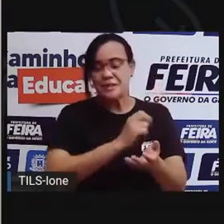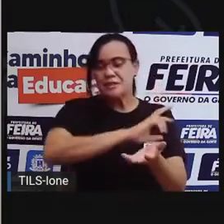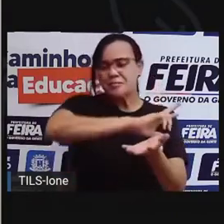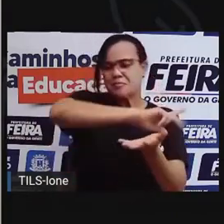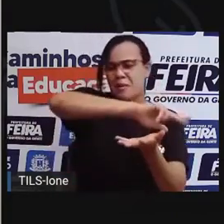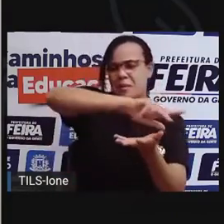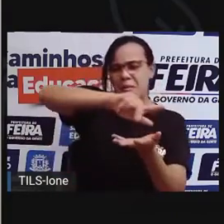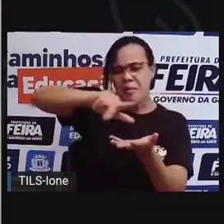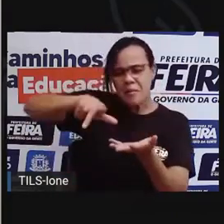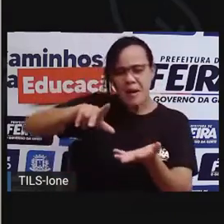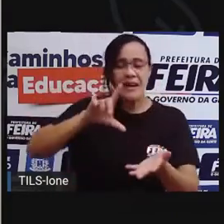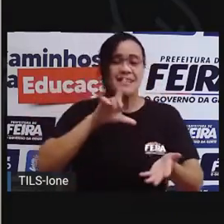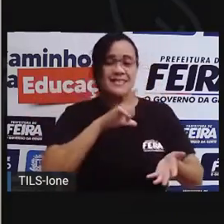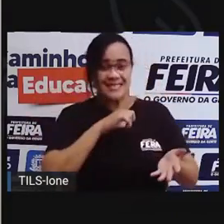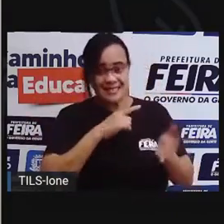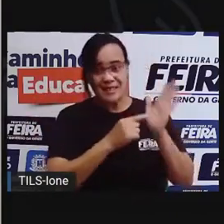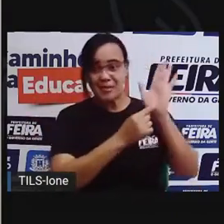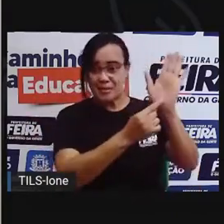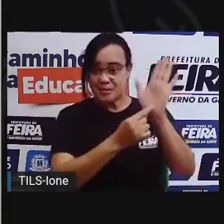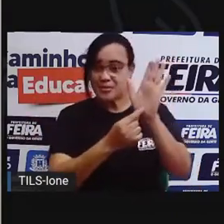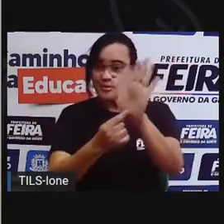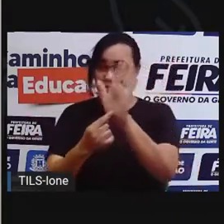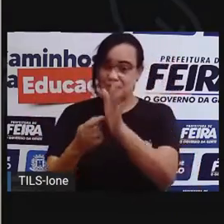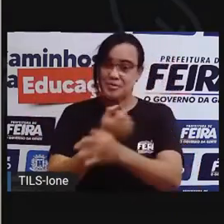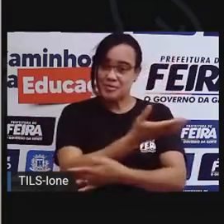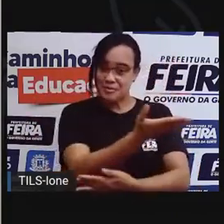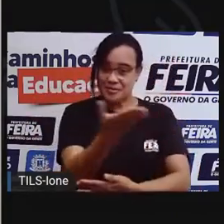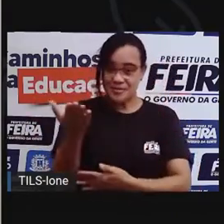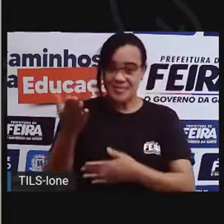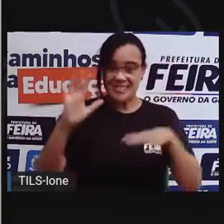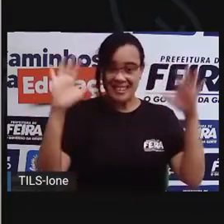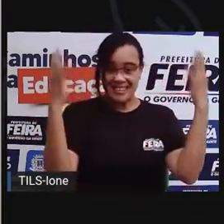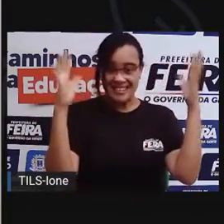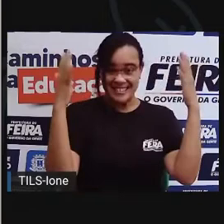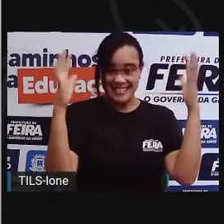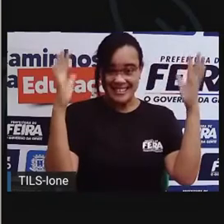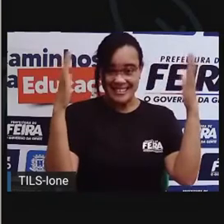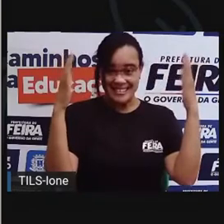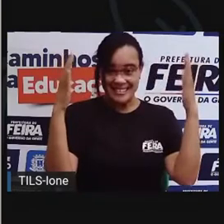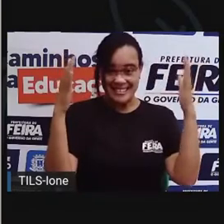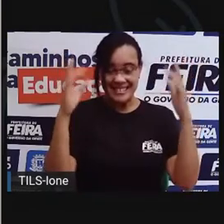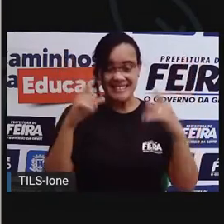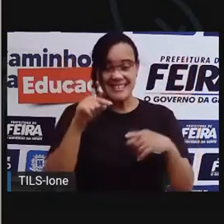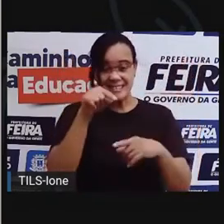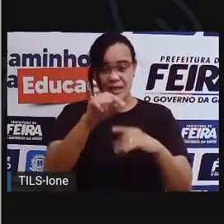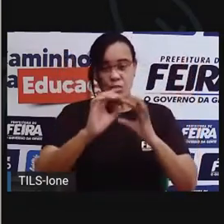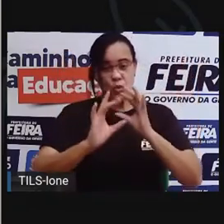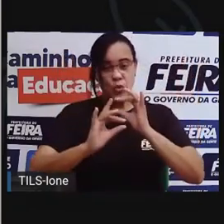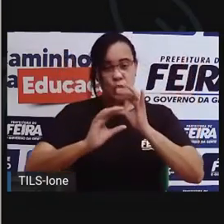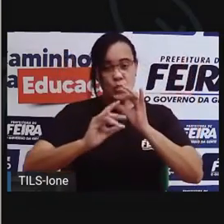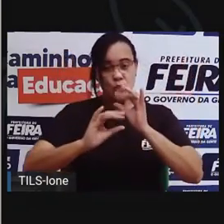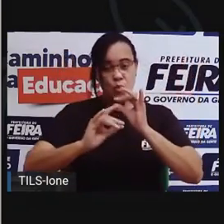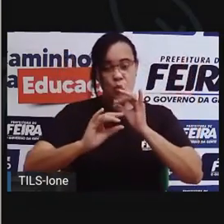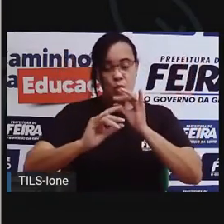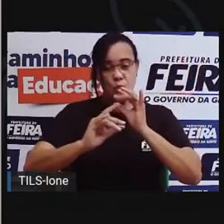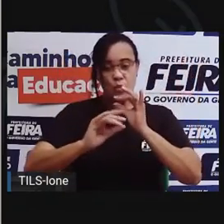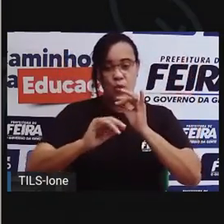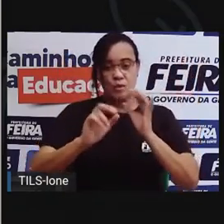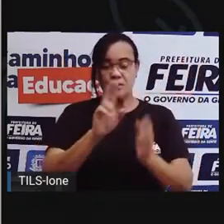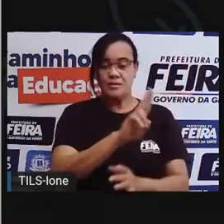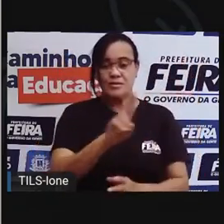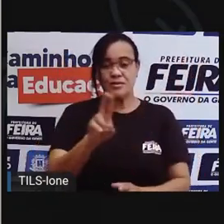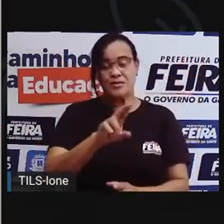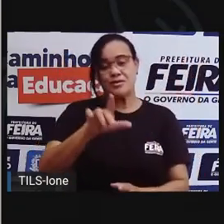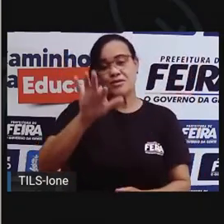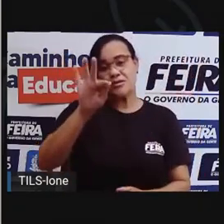vários instrumentos para mostrar para vocês. Nas minhas Eba! mãos eu tenho uma flauta doce.